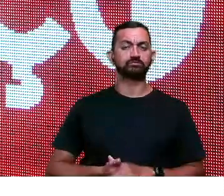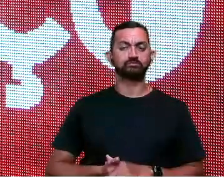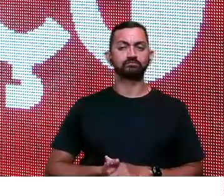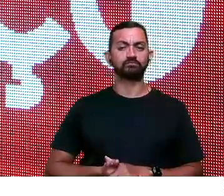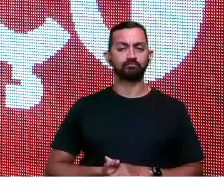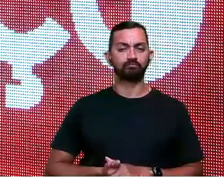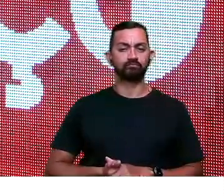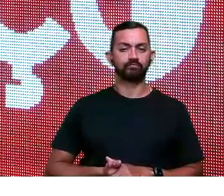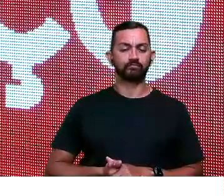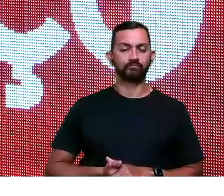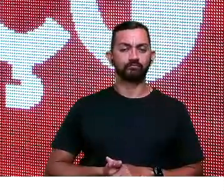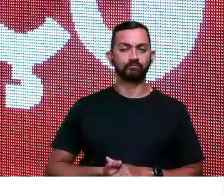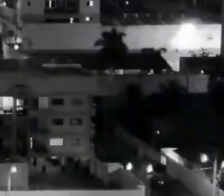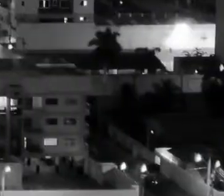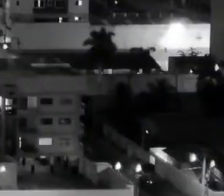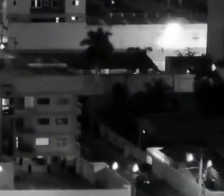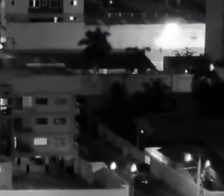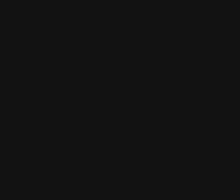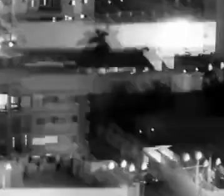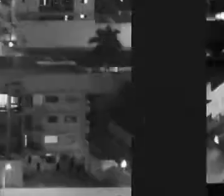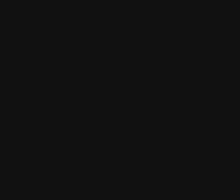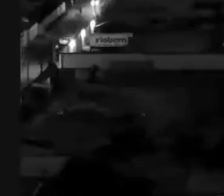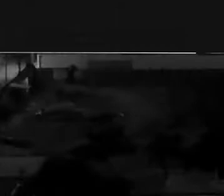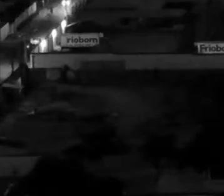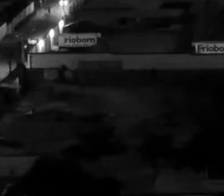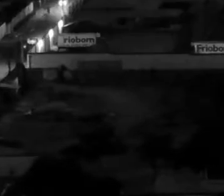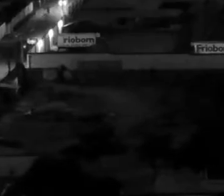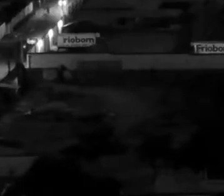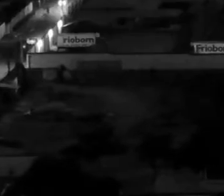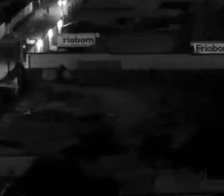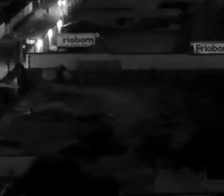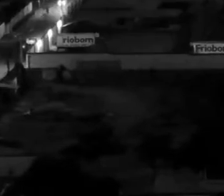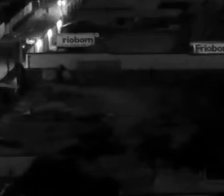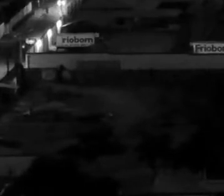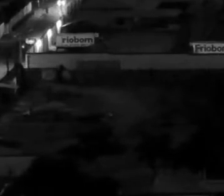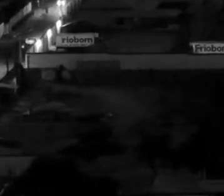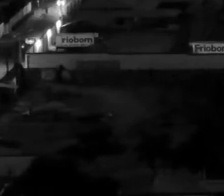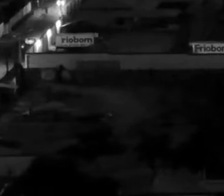judicial, do documento que já foi cumprido, obviamente. Imperatriz Online.